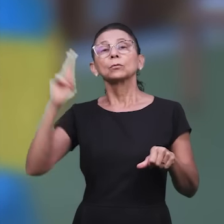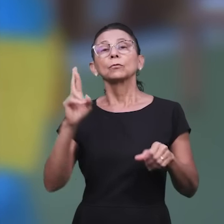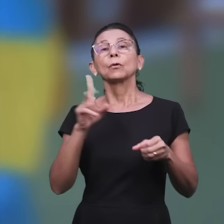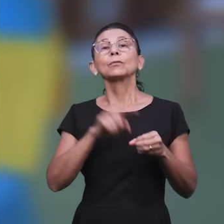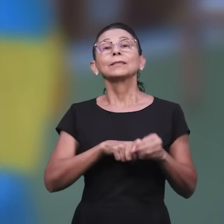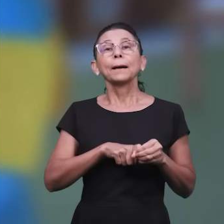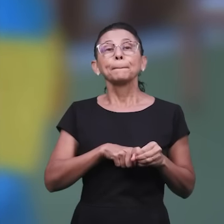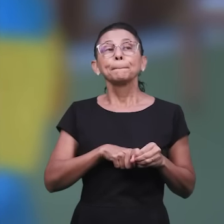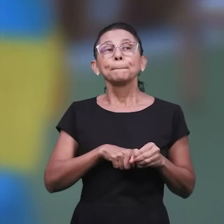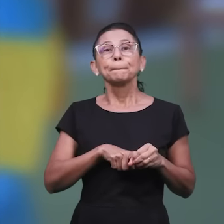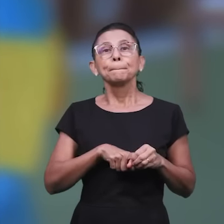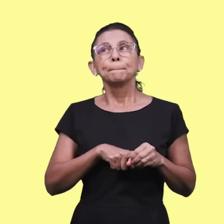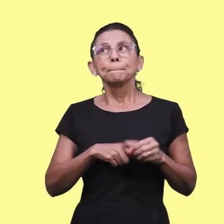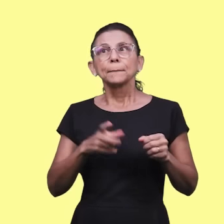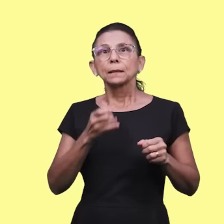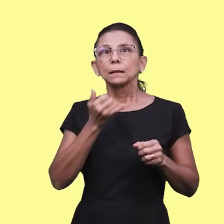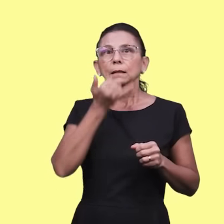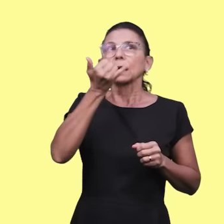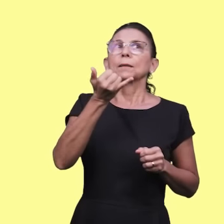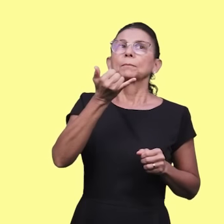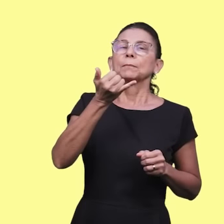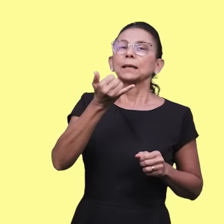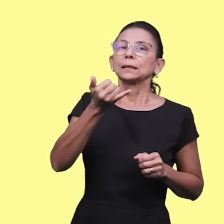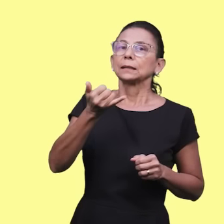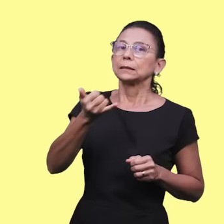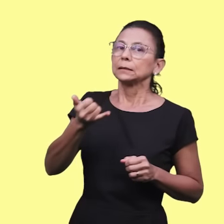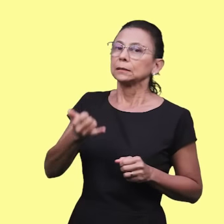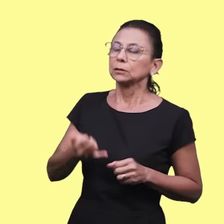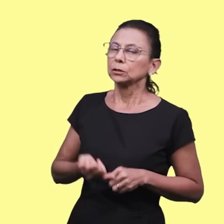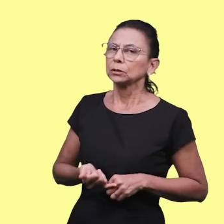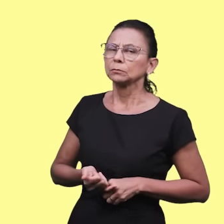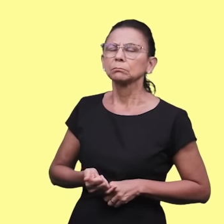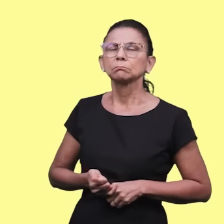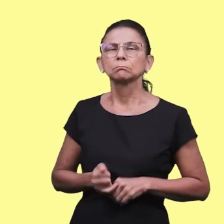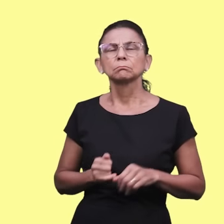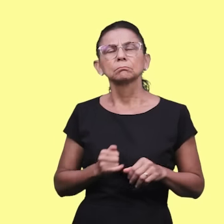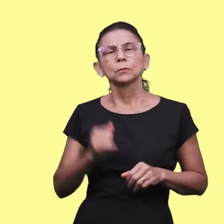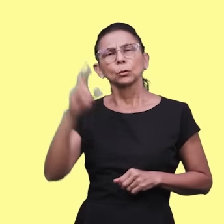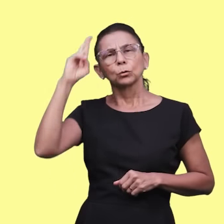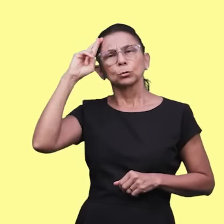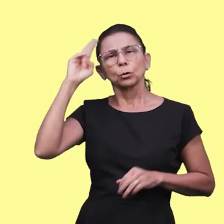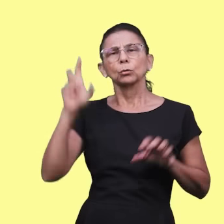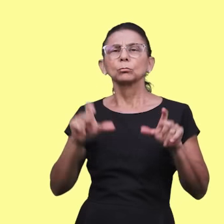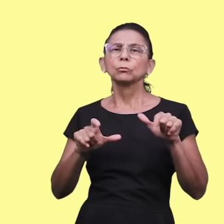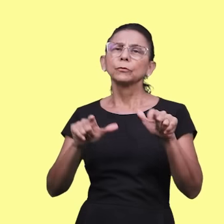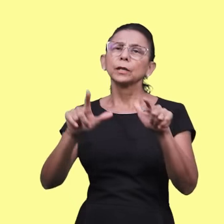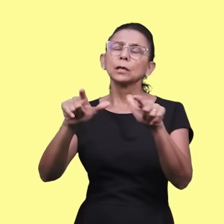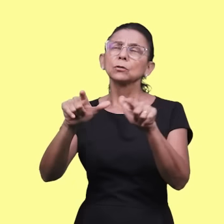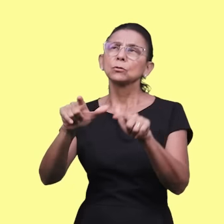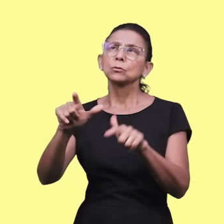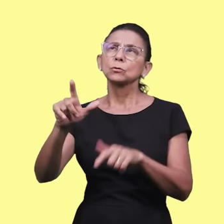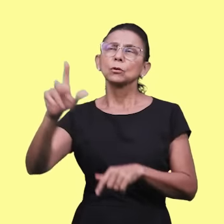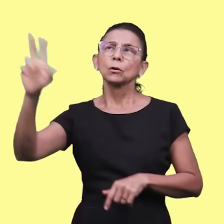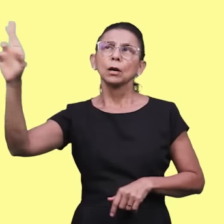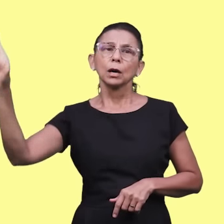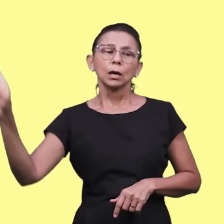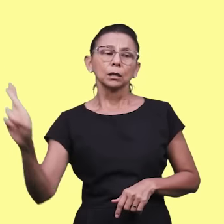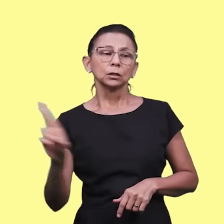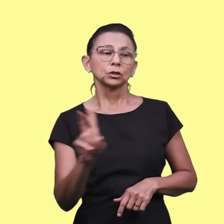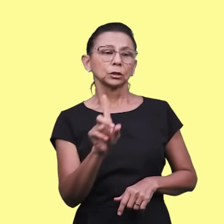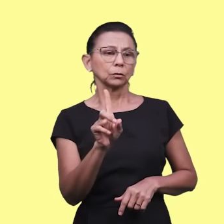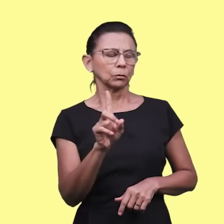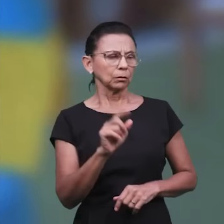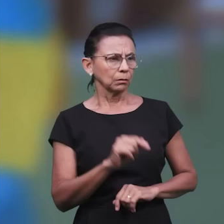Mas, de repente, quando o senhor volta para sua casa, encontra aquela situação, a